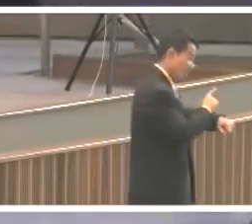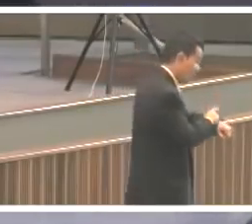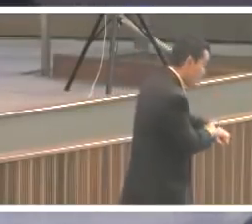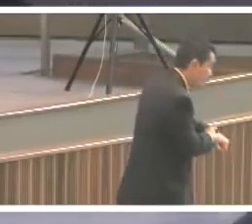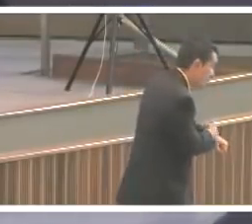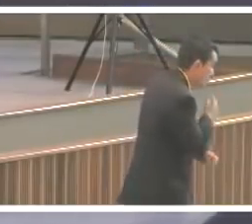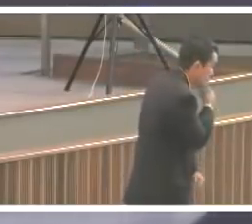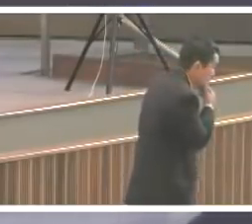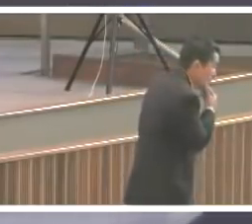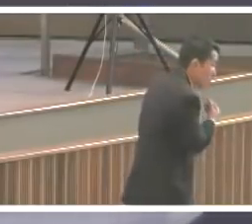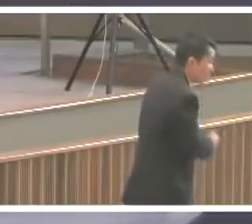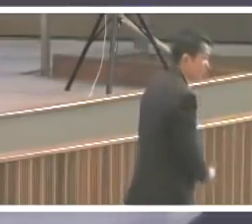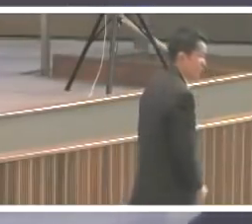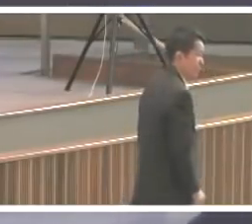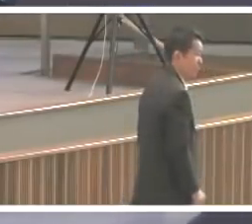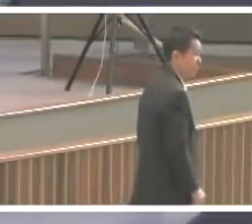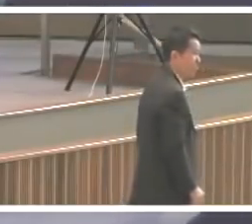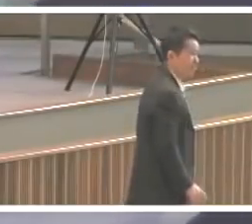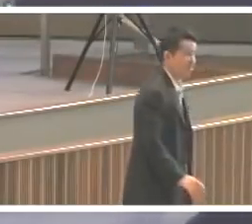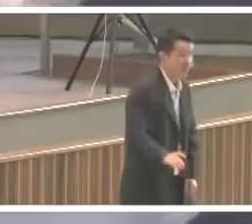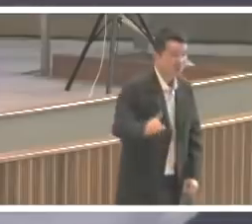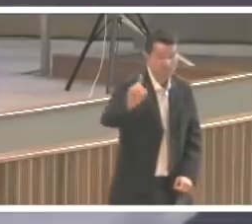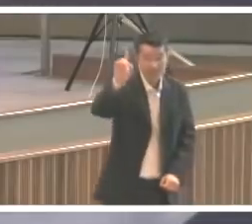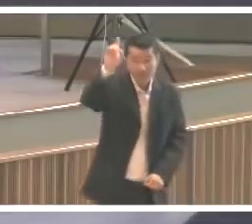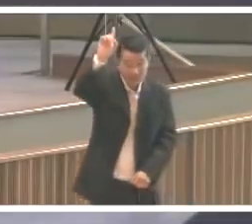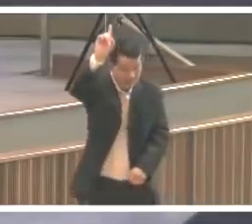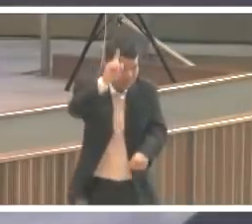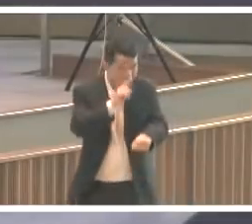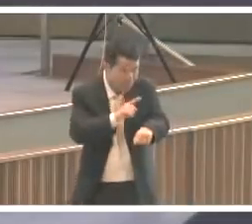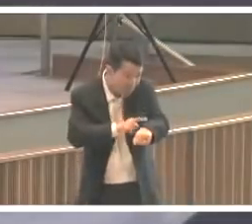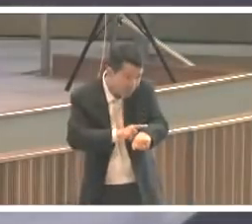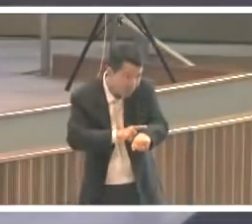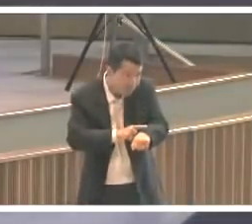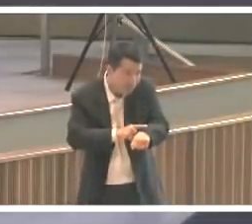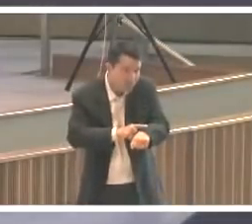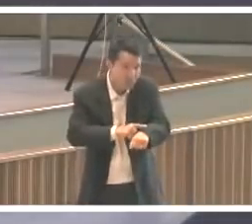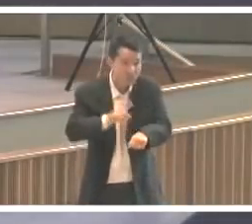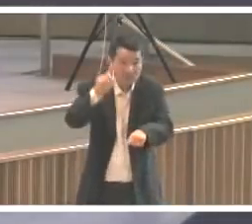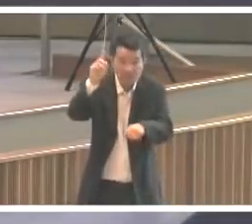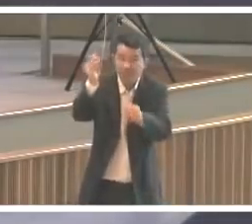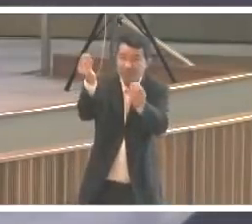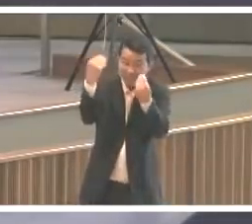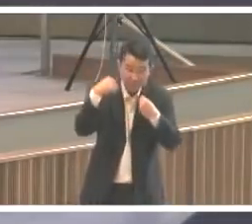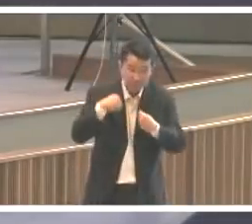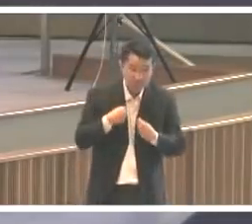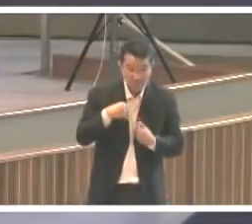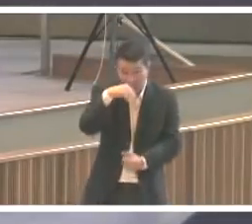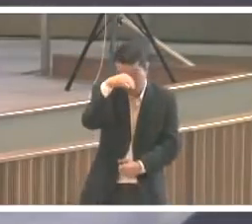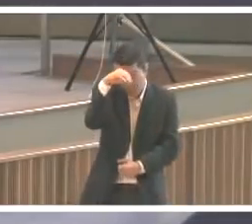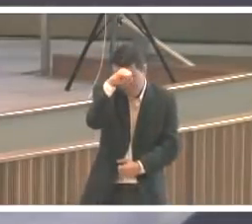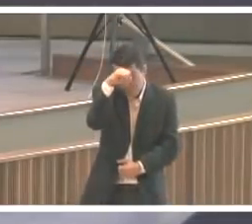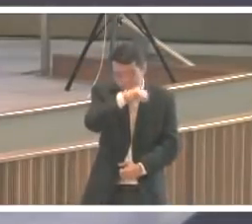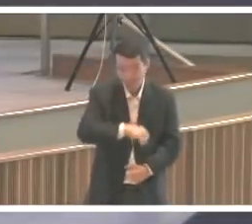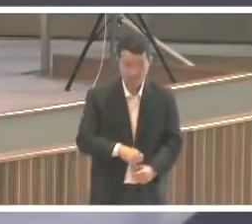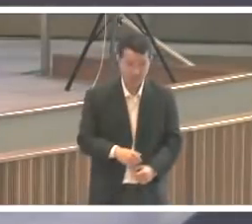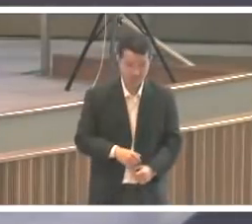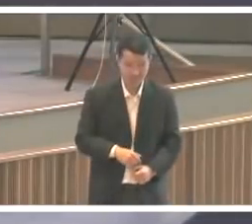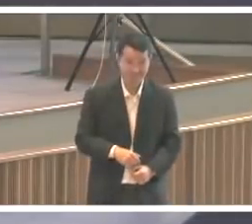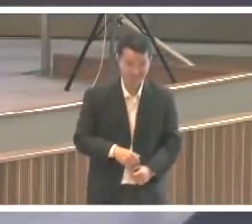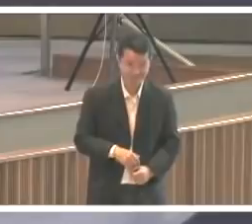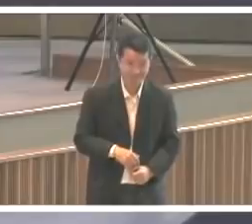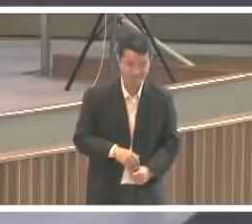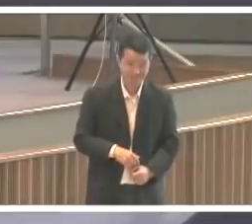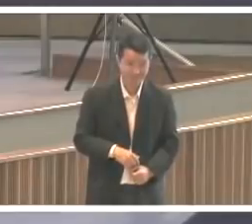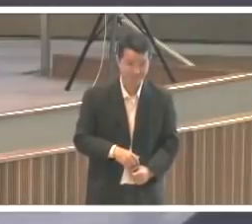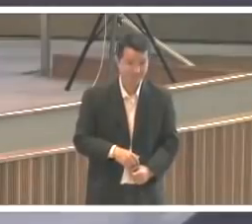agenda, eu preciso discernir o que Deus está falando. E é interessante a crítica que Jesus faz pela